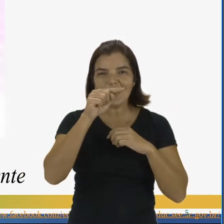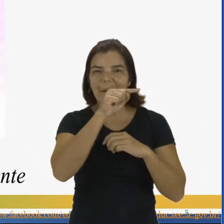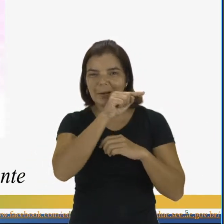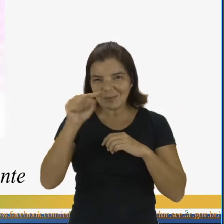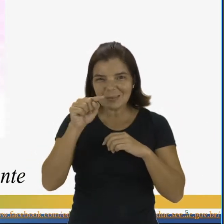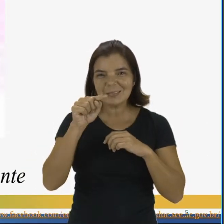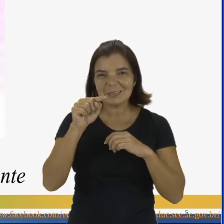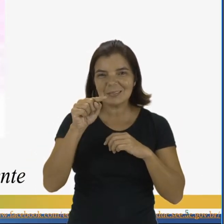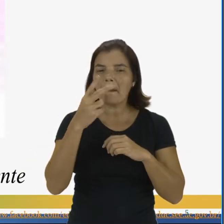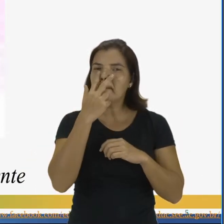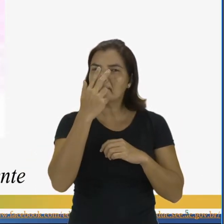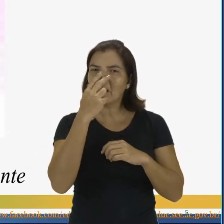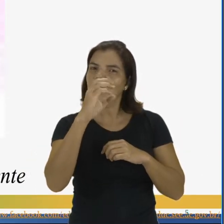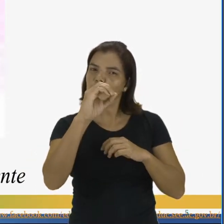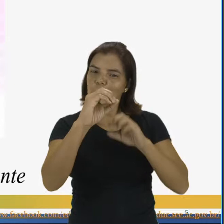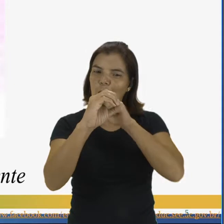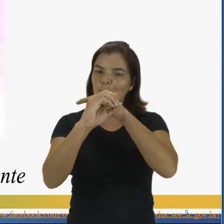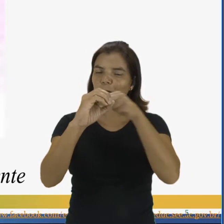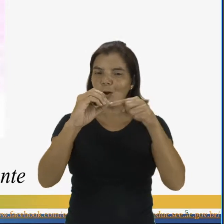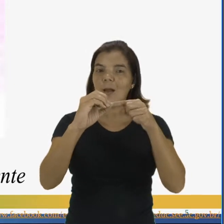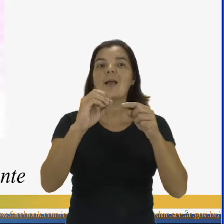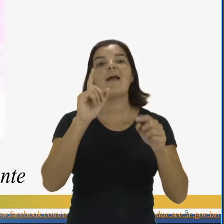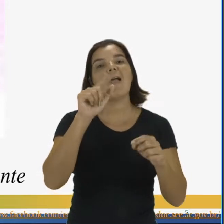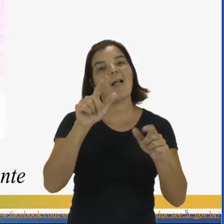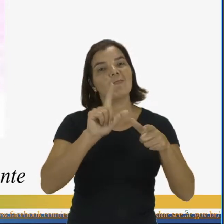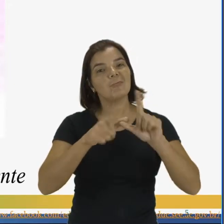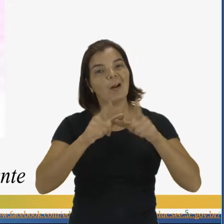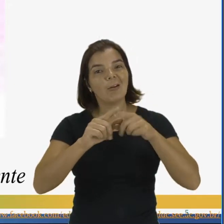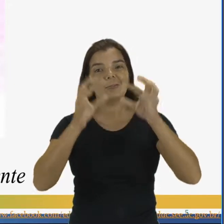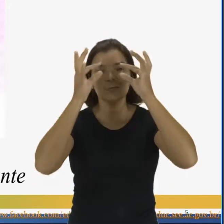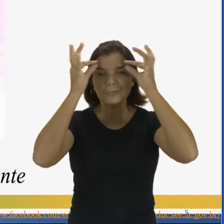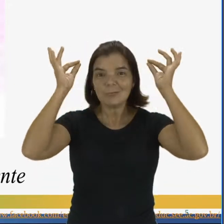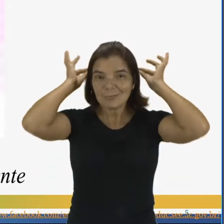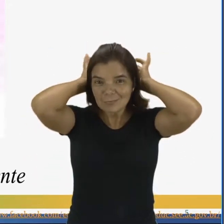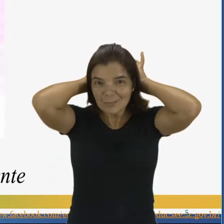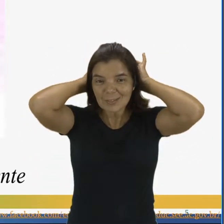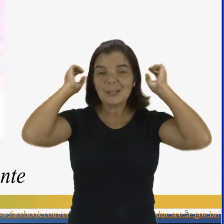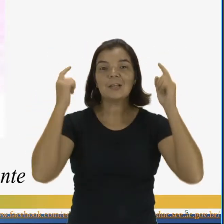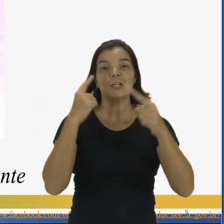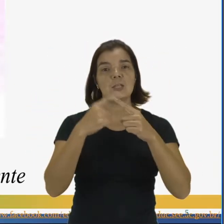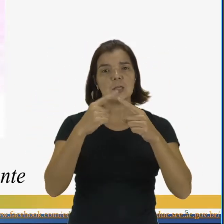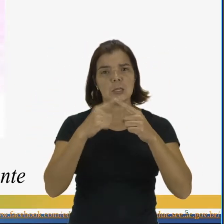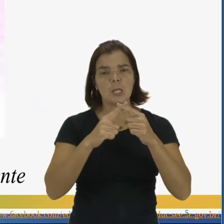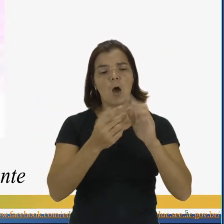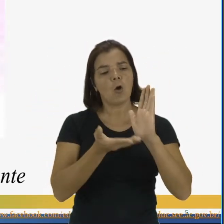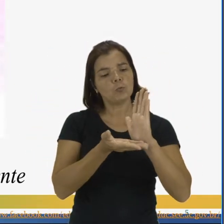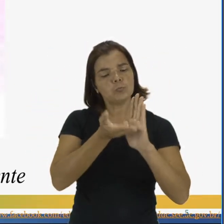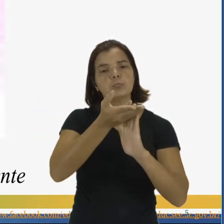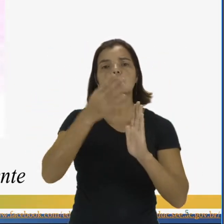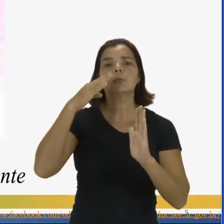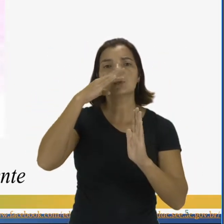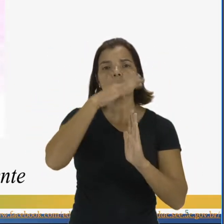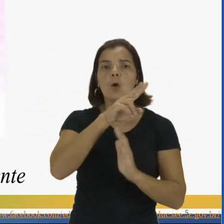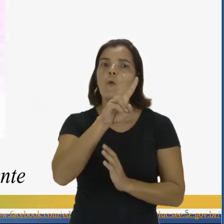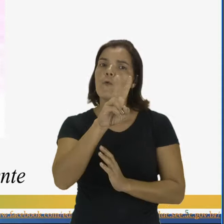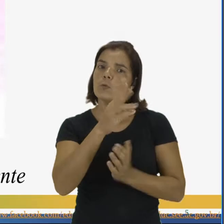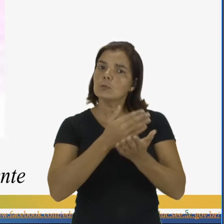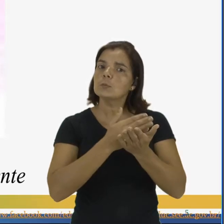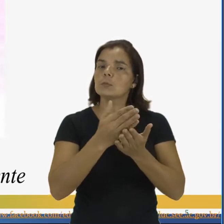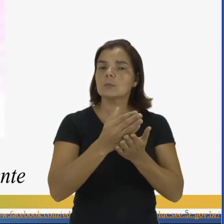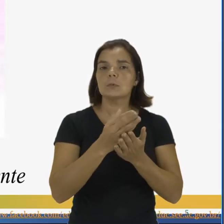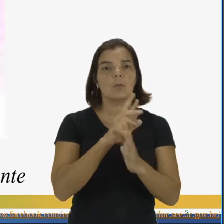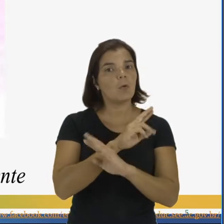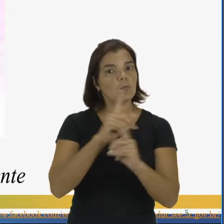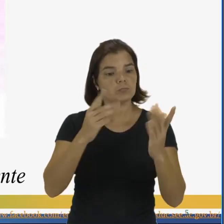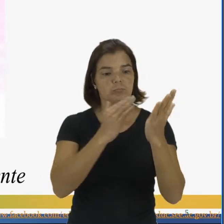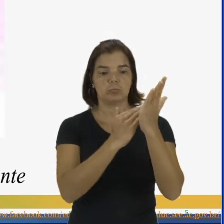com um tracinho no meio. Aquilo, na verdade, é uma letra grega chamada θ. Então, numa temperatura inicial, nós temos um recipiente